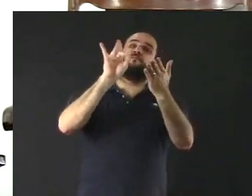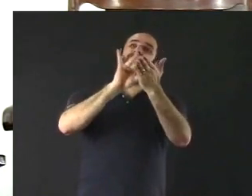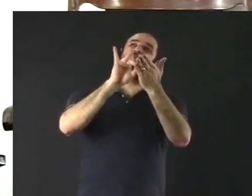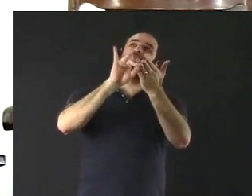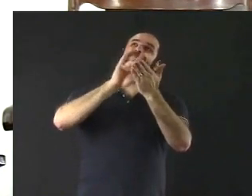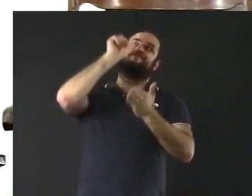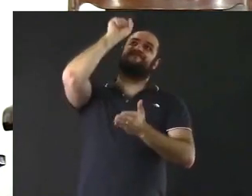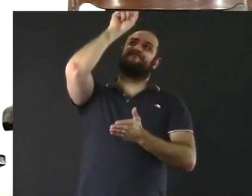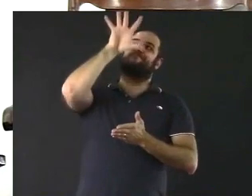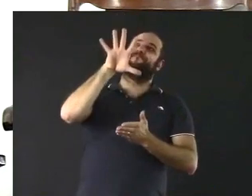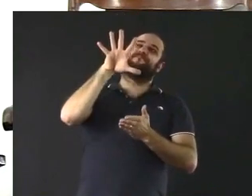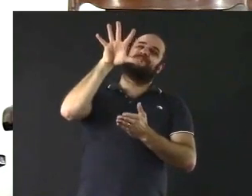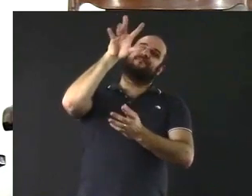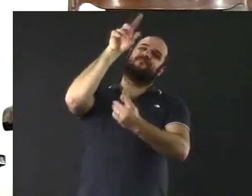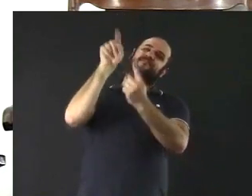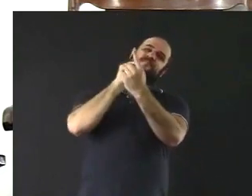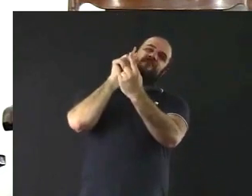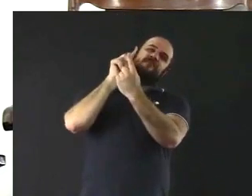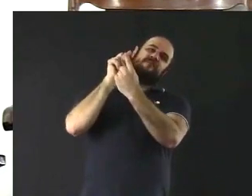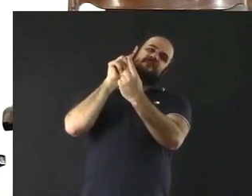clara para o objetivo